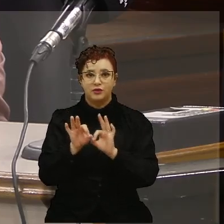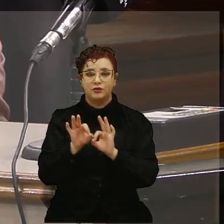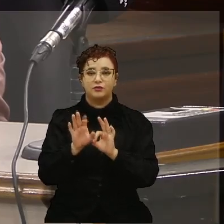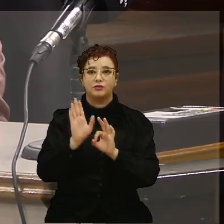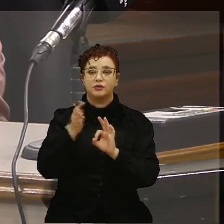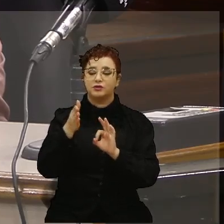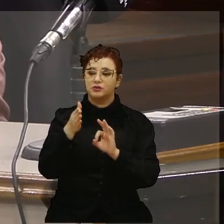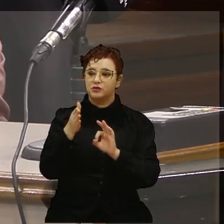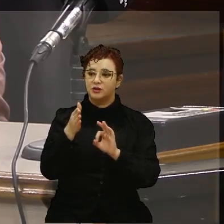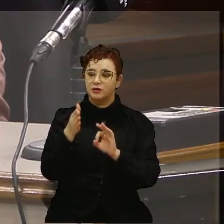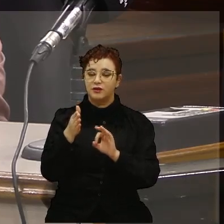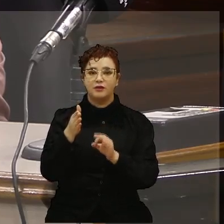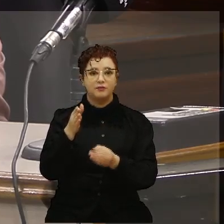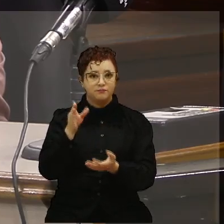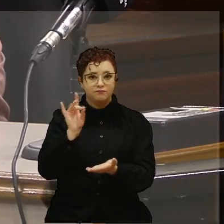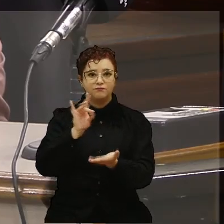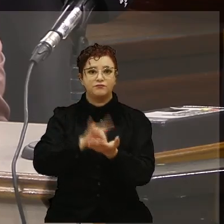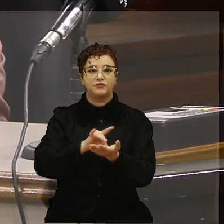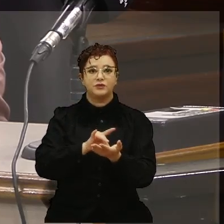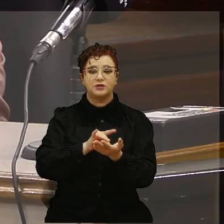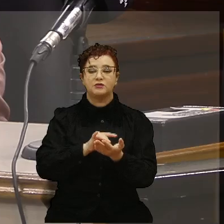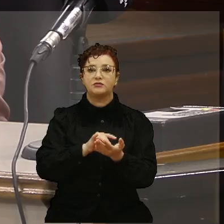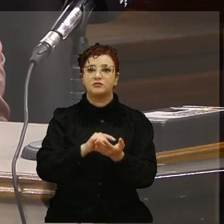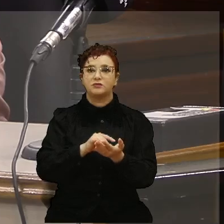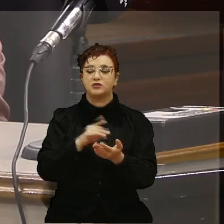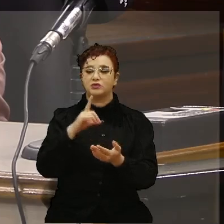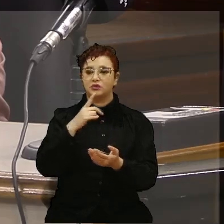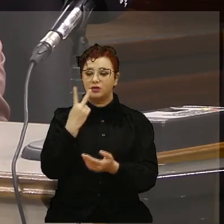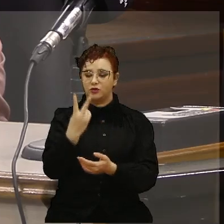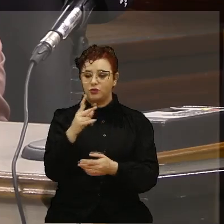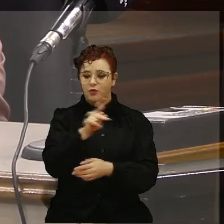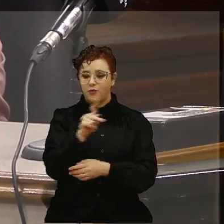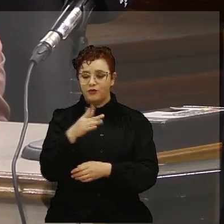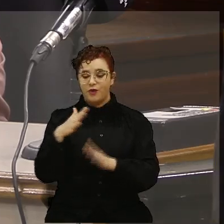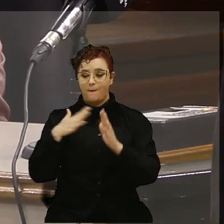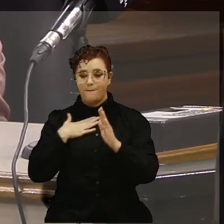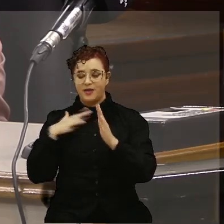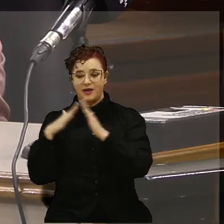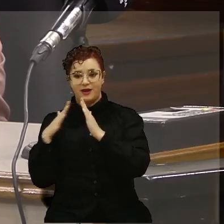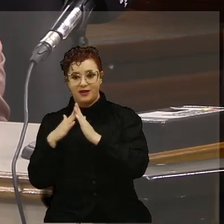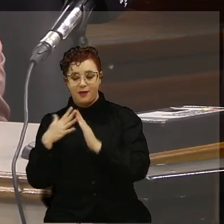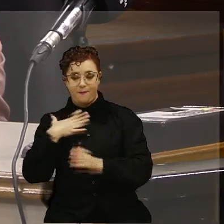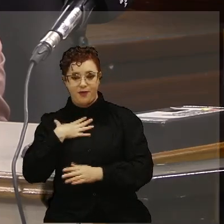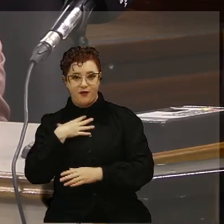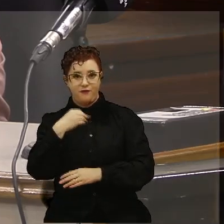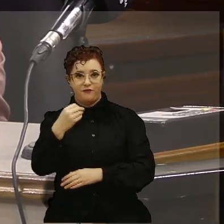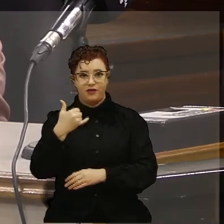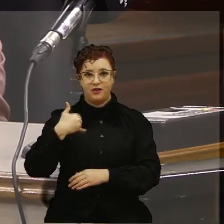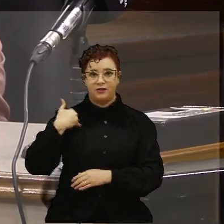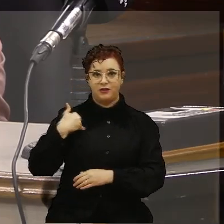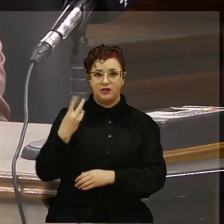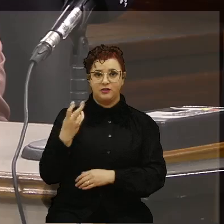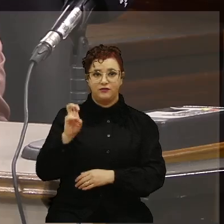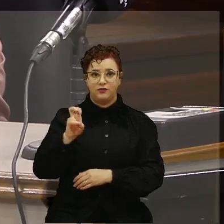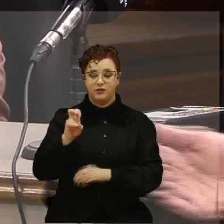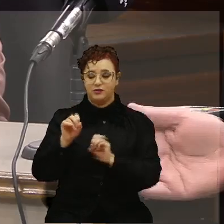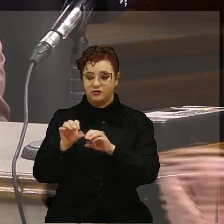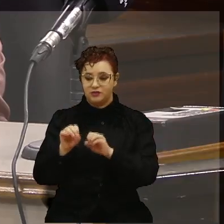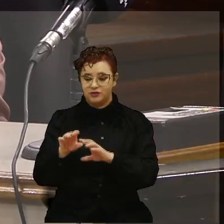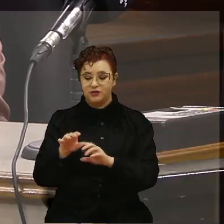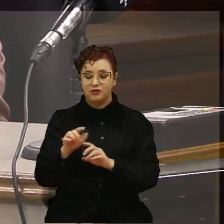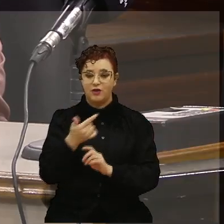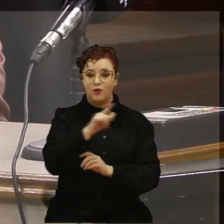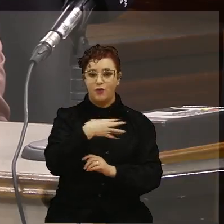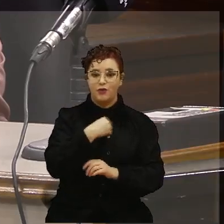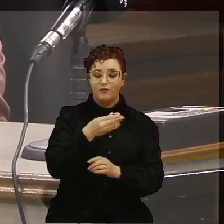é idôneo. Eu que tenho, bem dizer, 2 professoras lá em casa, tenho uma filha com 25 anos que leciona e a outra que